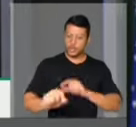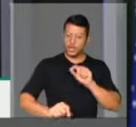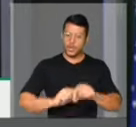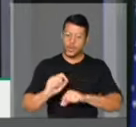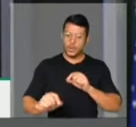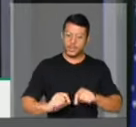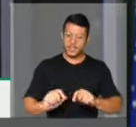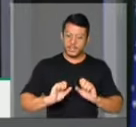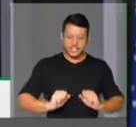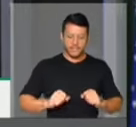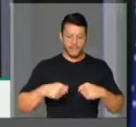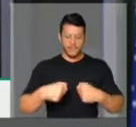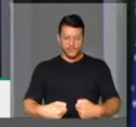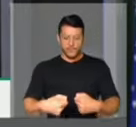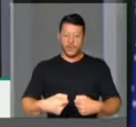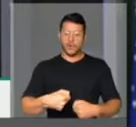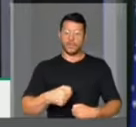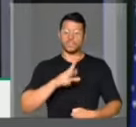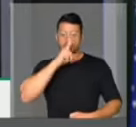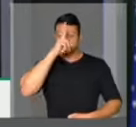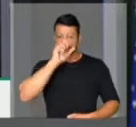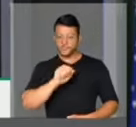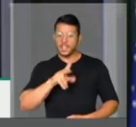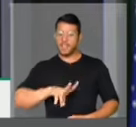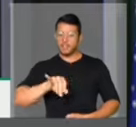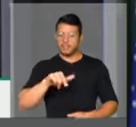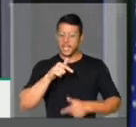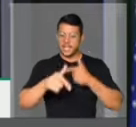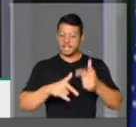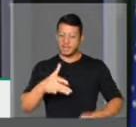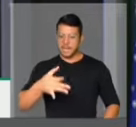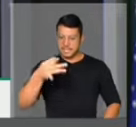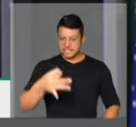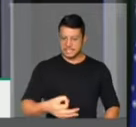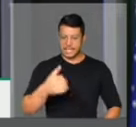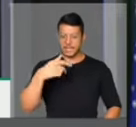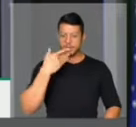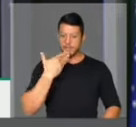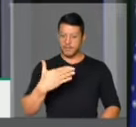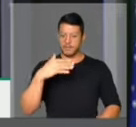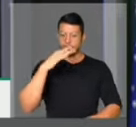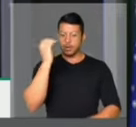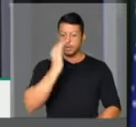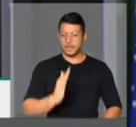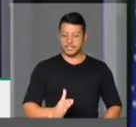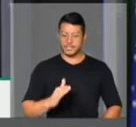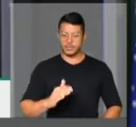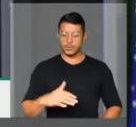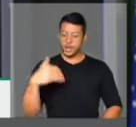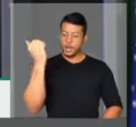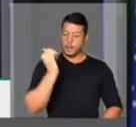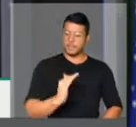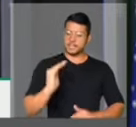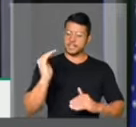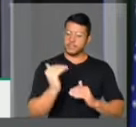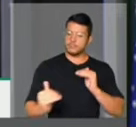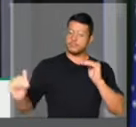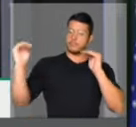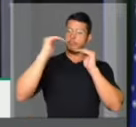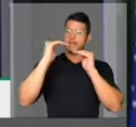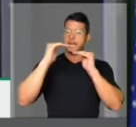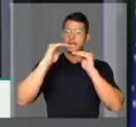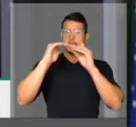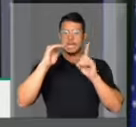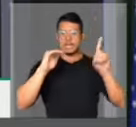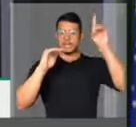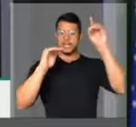fé, com essa força, que a gente vai fazer o correto pelo nosso Brasil. Brasil acima de tudo, Deus acima de todos, que